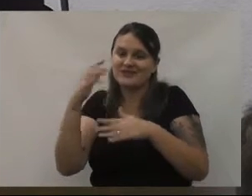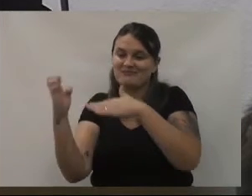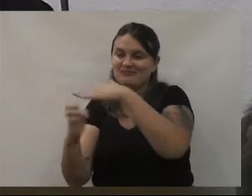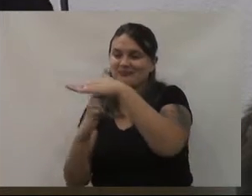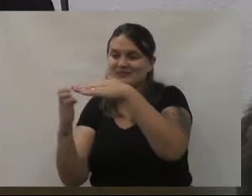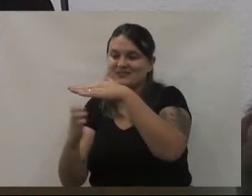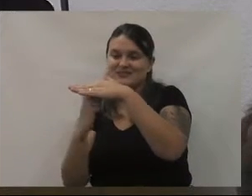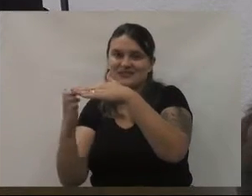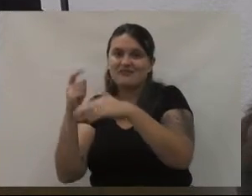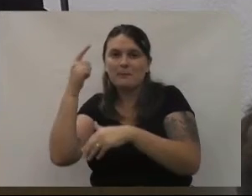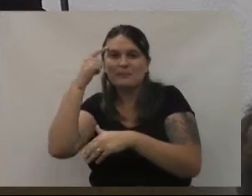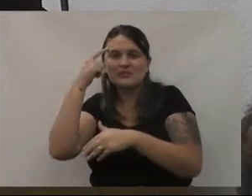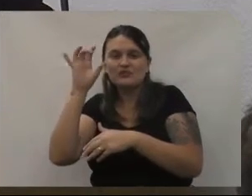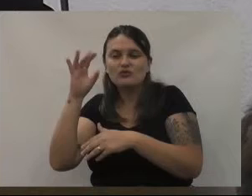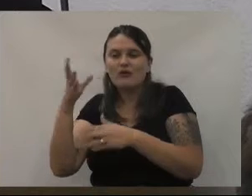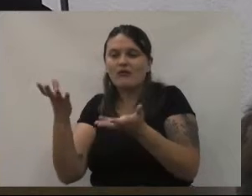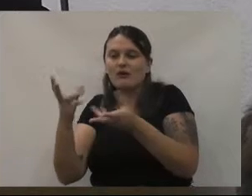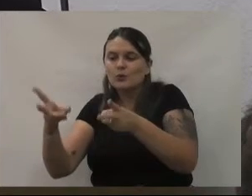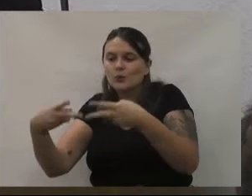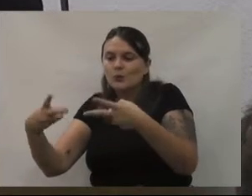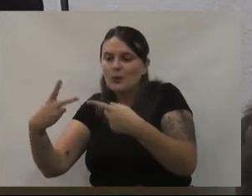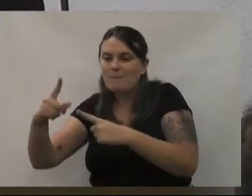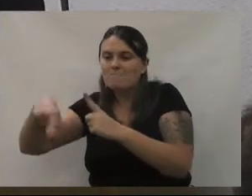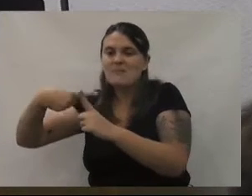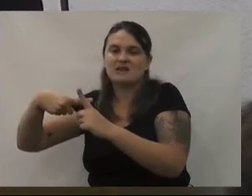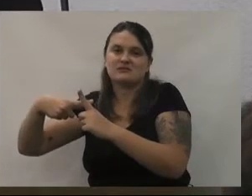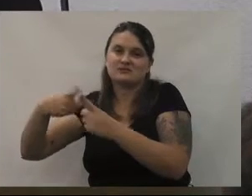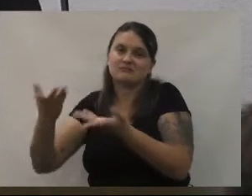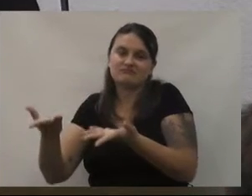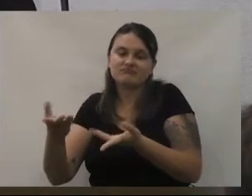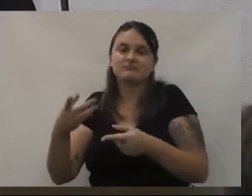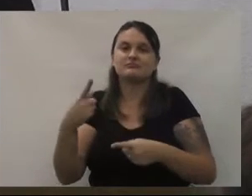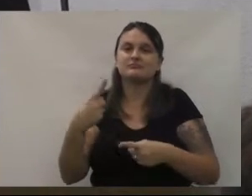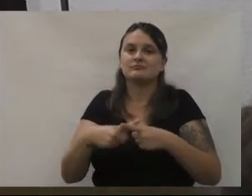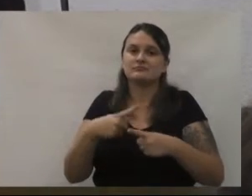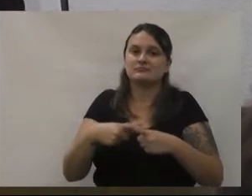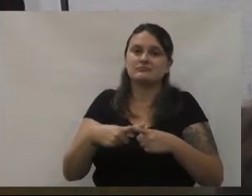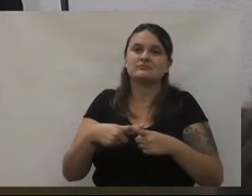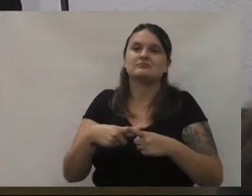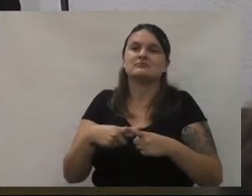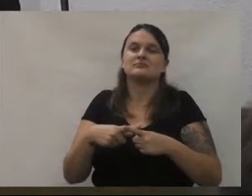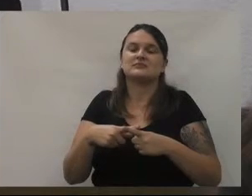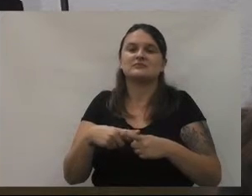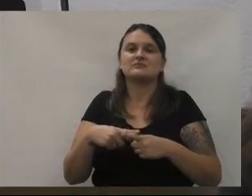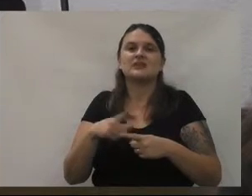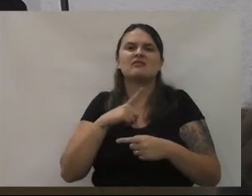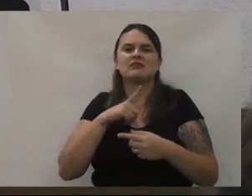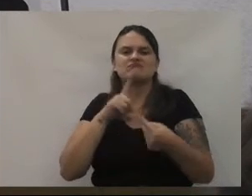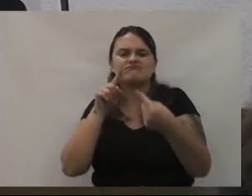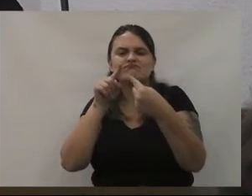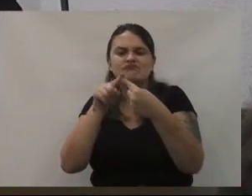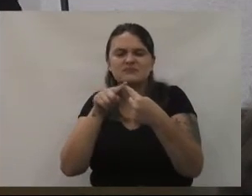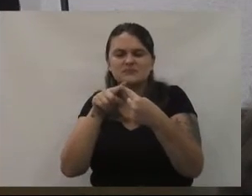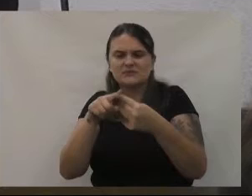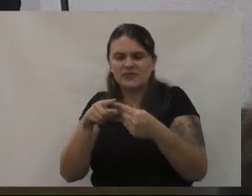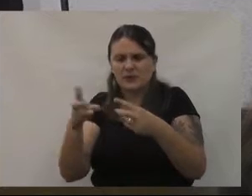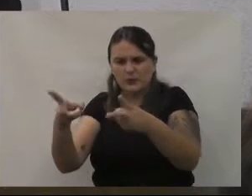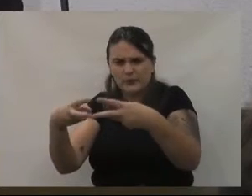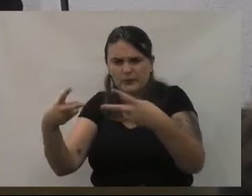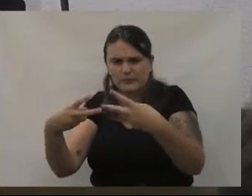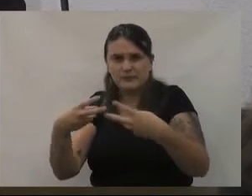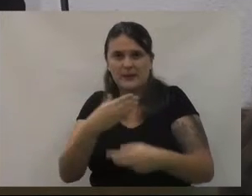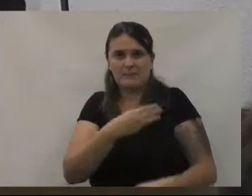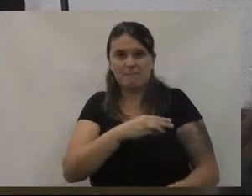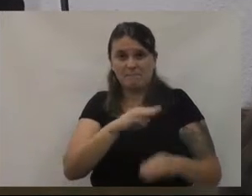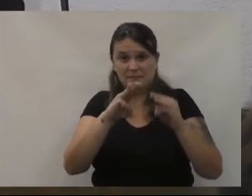empresário pensa no lucro, e com razão, por isso, porque a intenção do regime de capitalização, que o